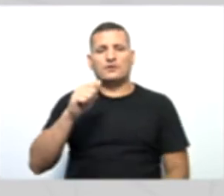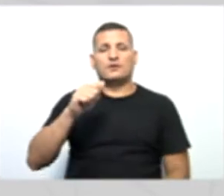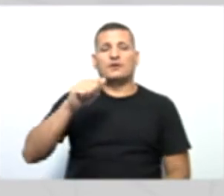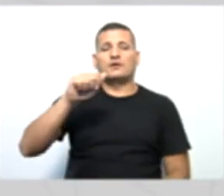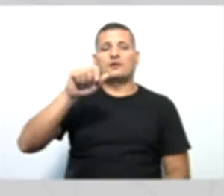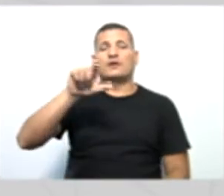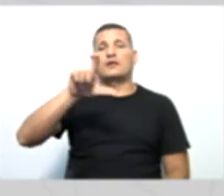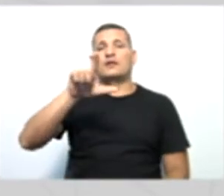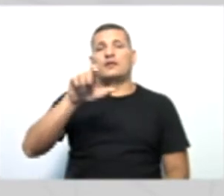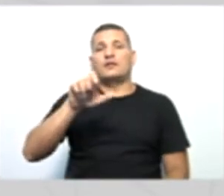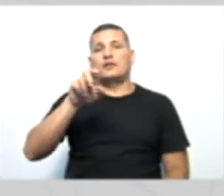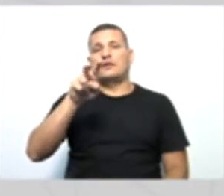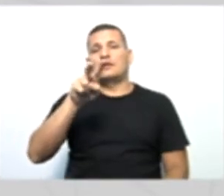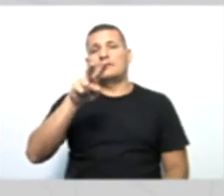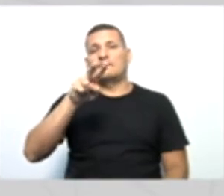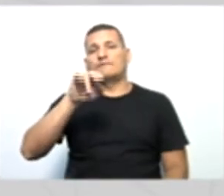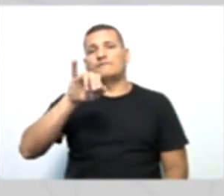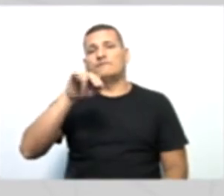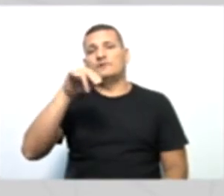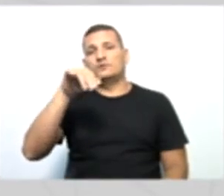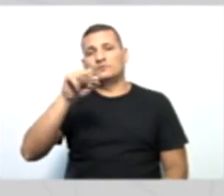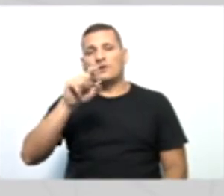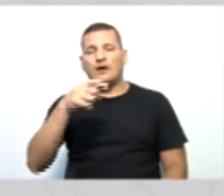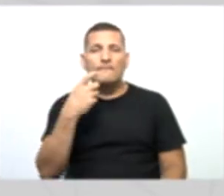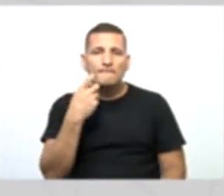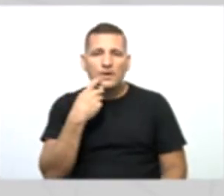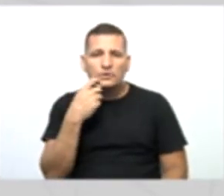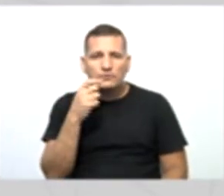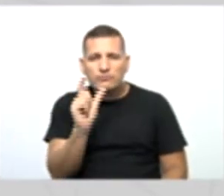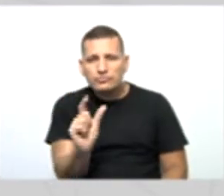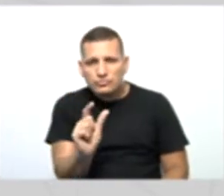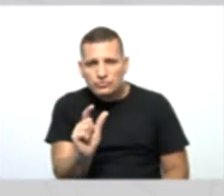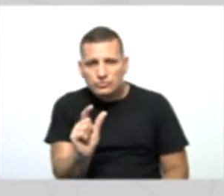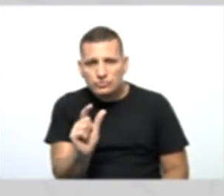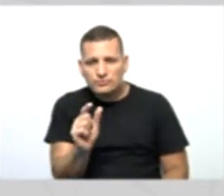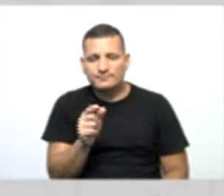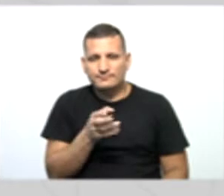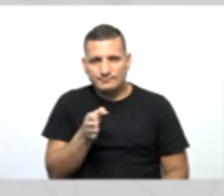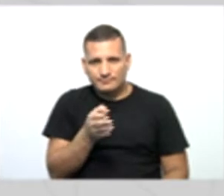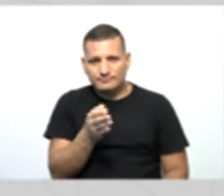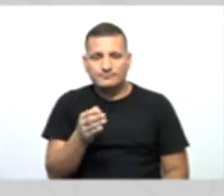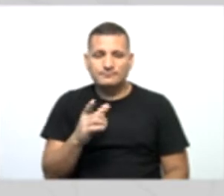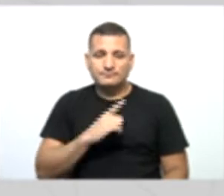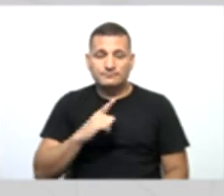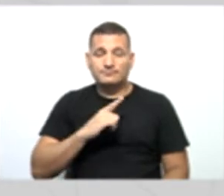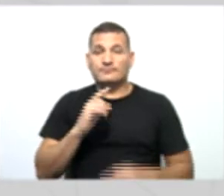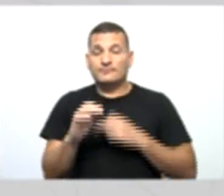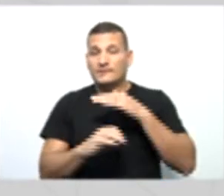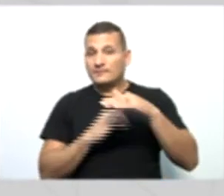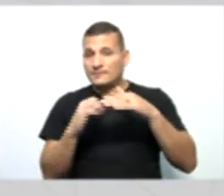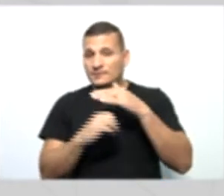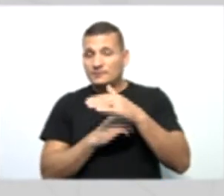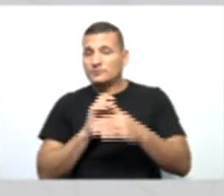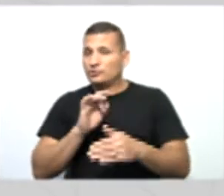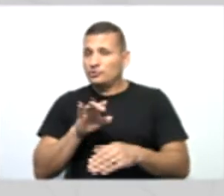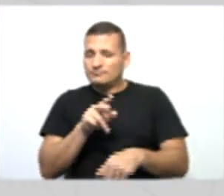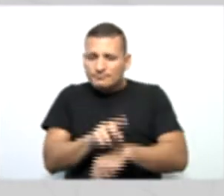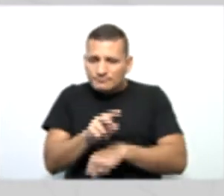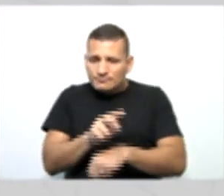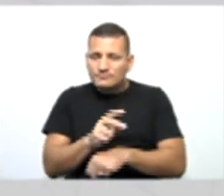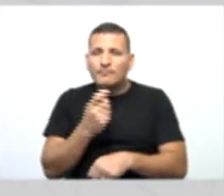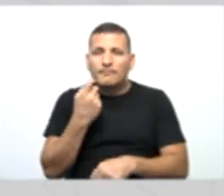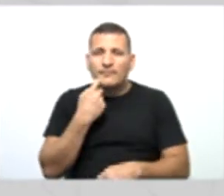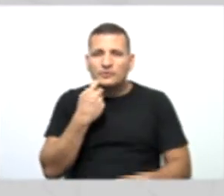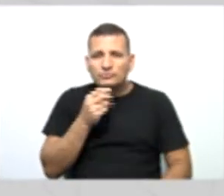é o peixe pequenininho, o filhote do peixe, né? Isso. Tem empresa que só criam os alevinos